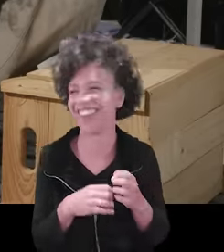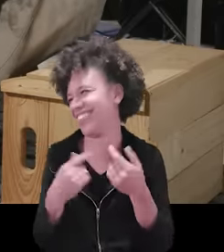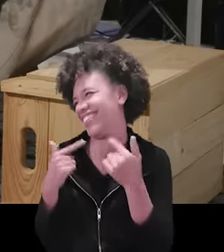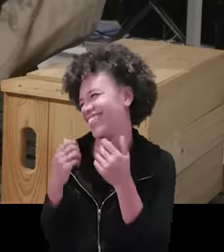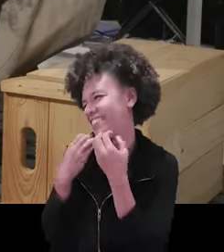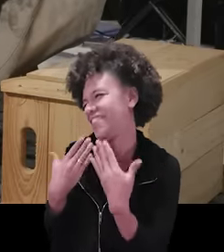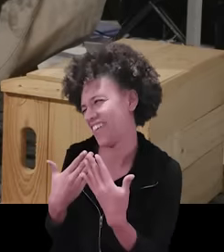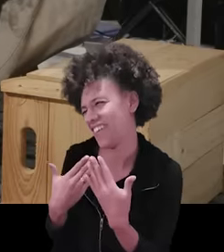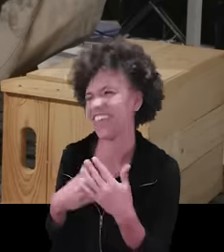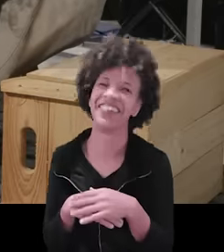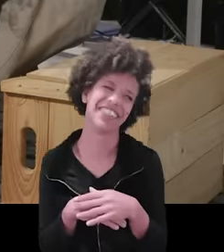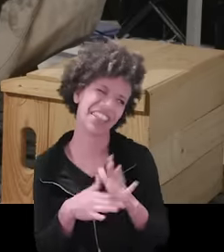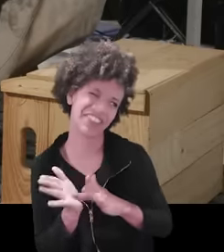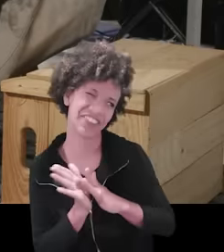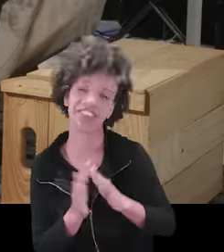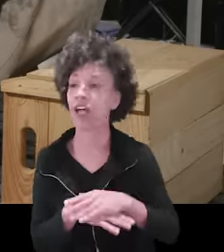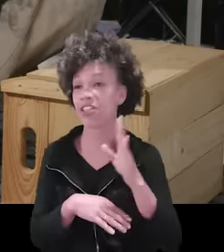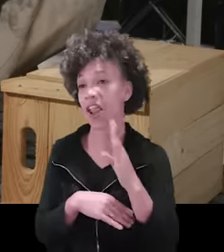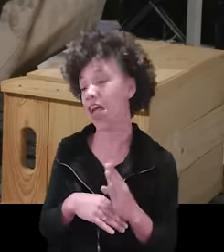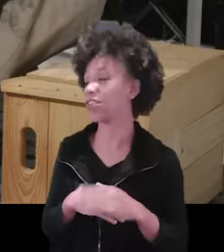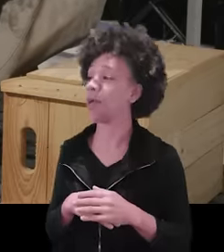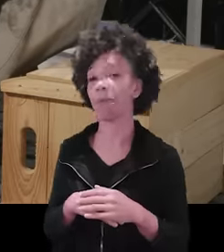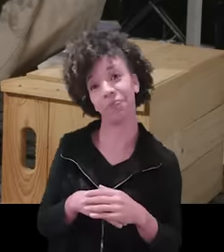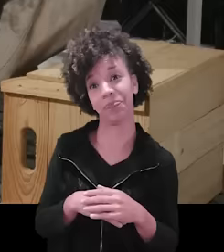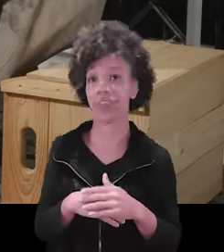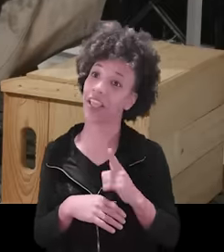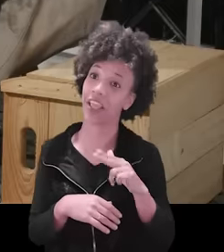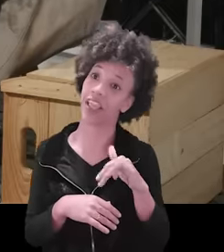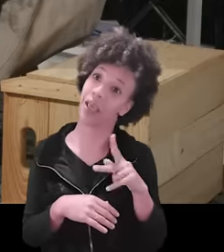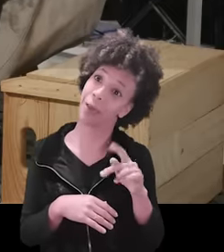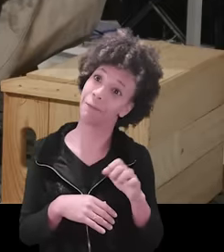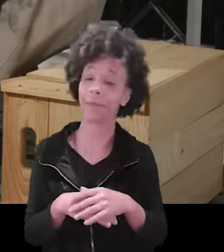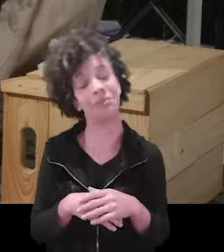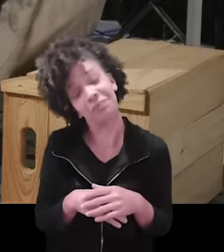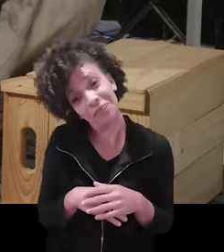muito bom a Seleção Brasileira de gráfica GAP